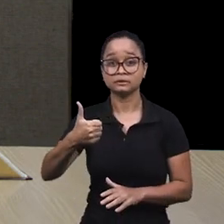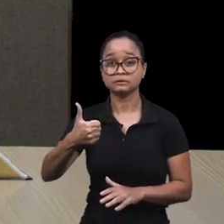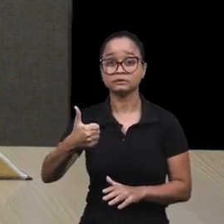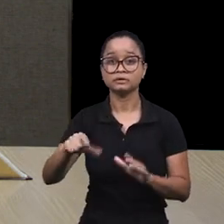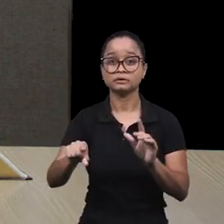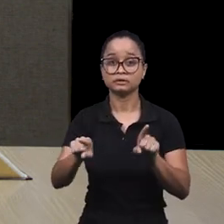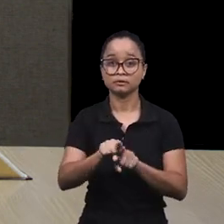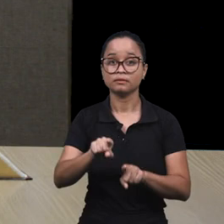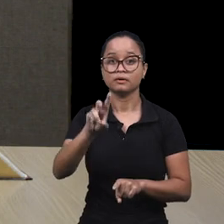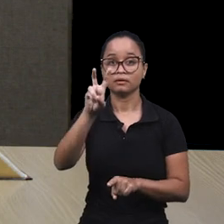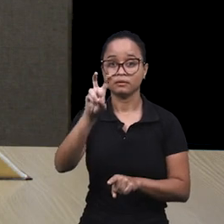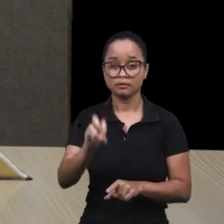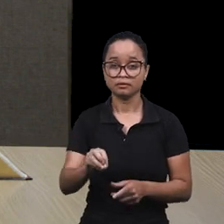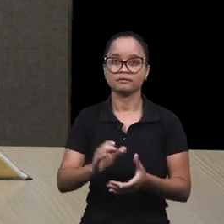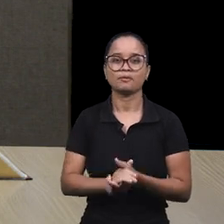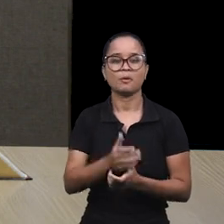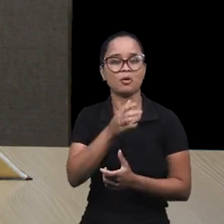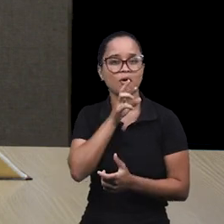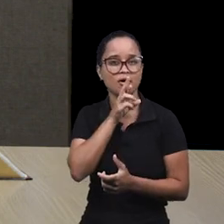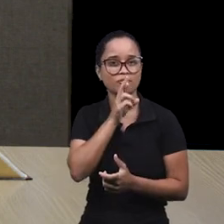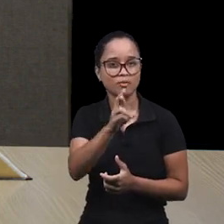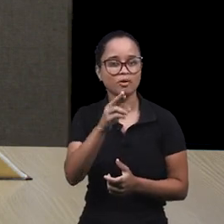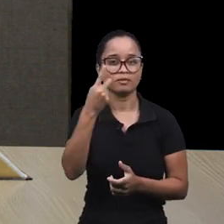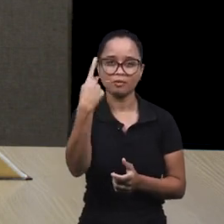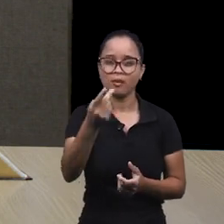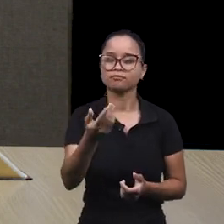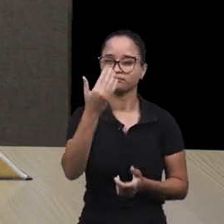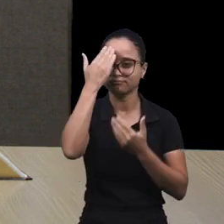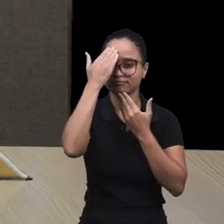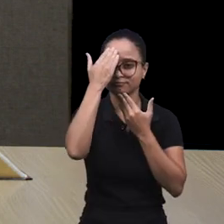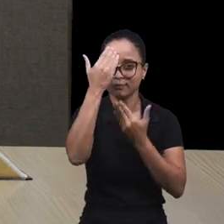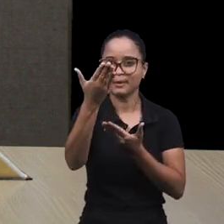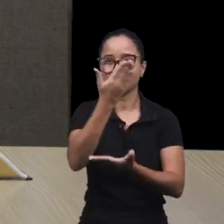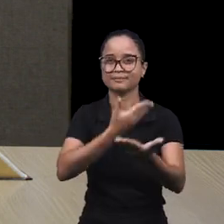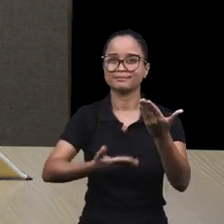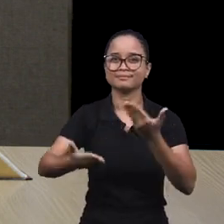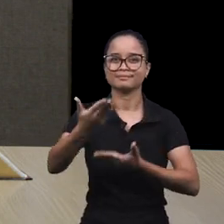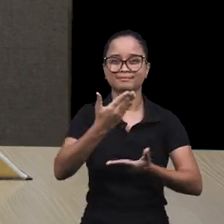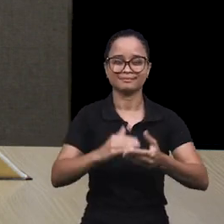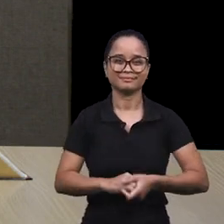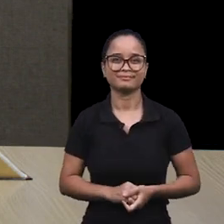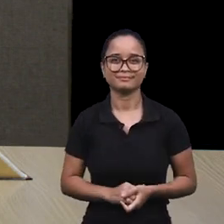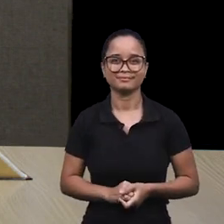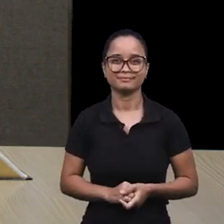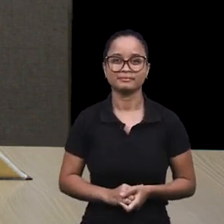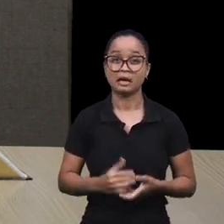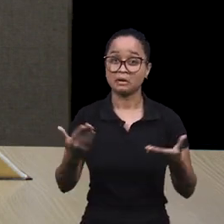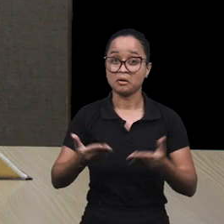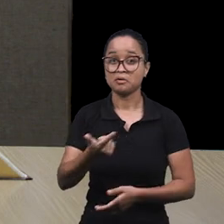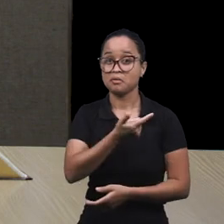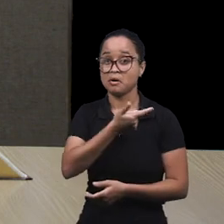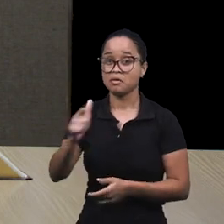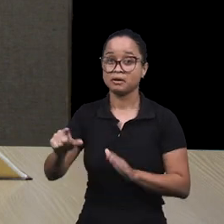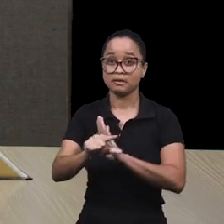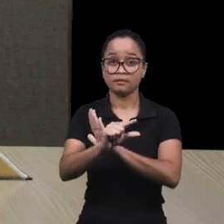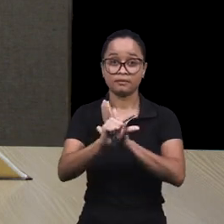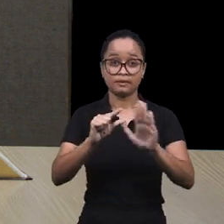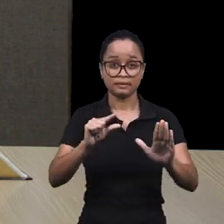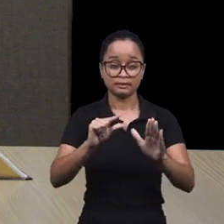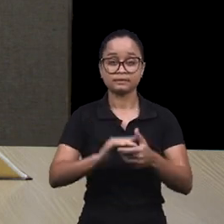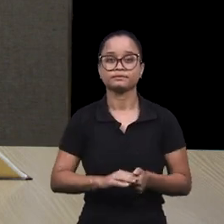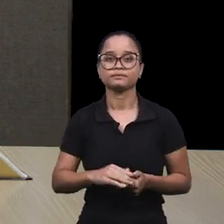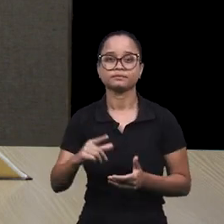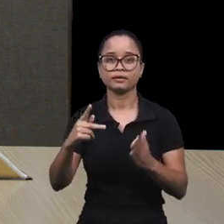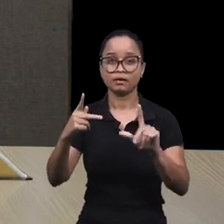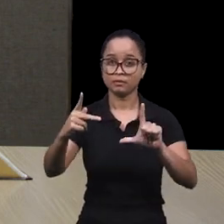50 na sua resposta. Obrigado pela sua participação. Agora vamos a outra frase que foi enviada